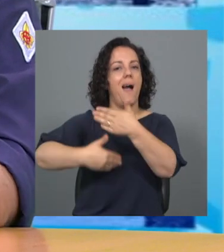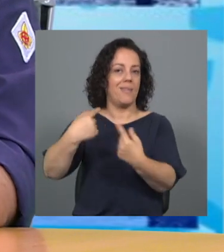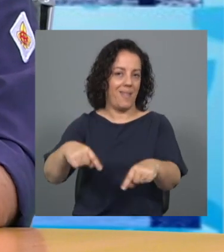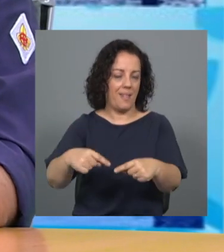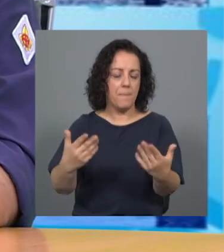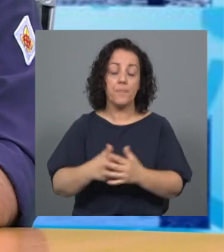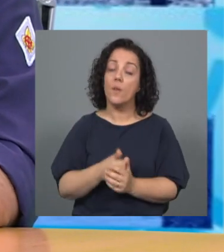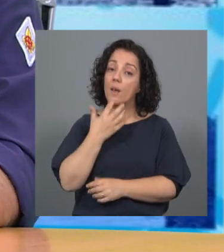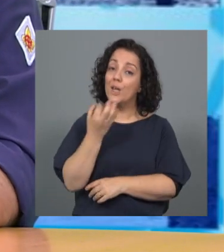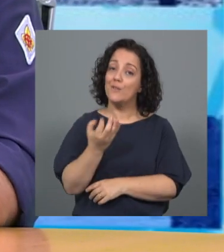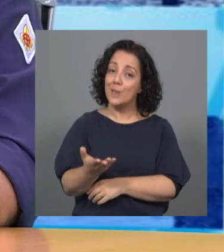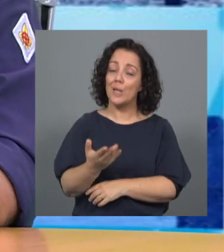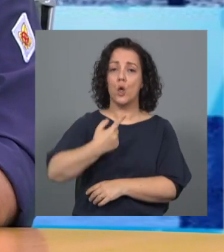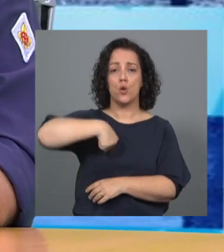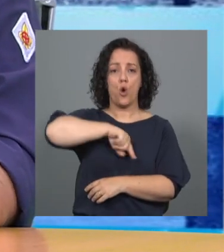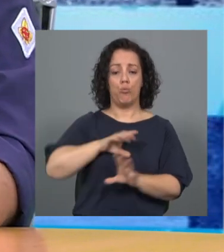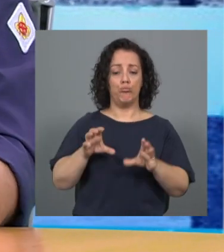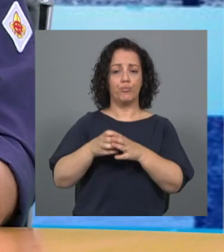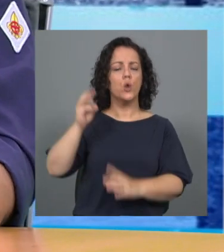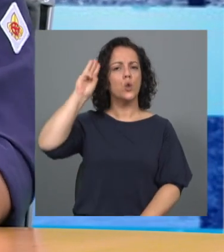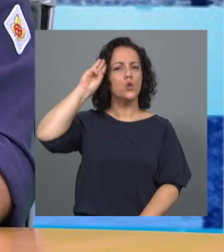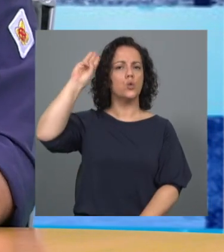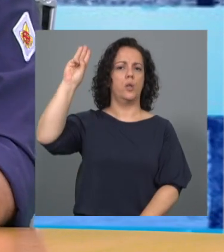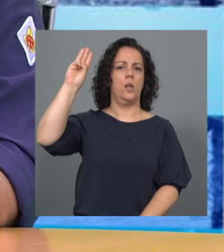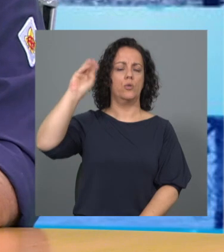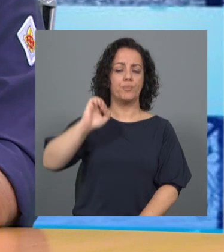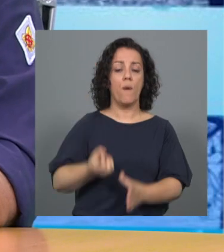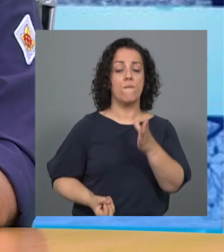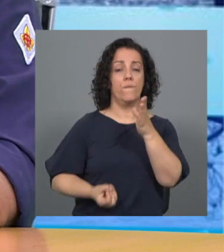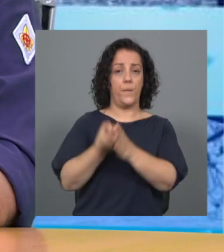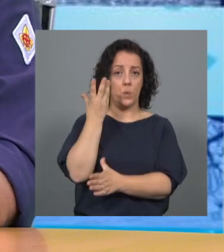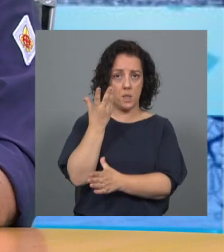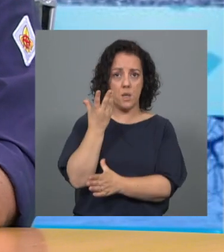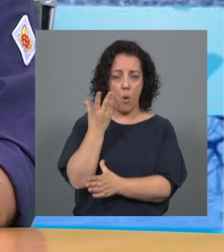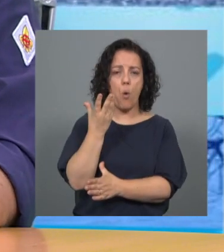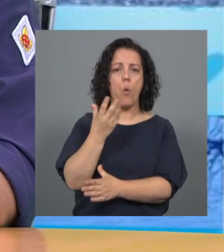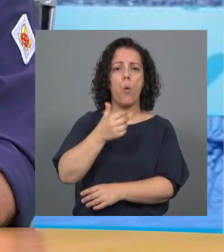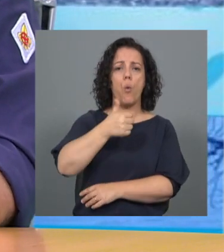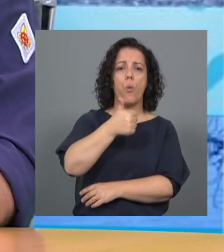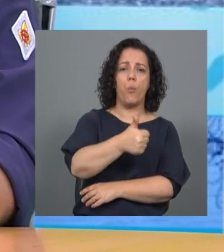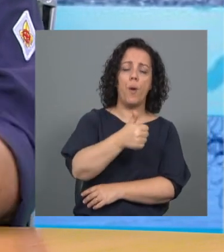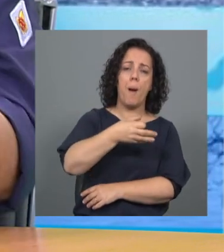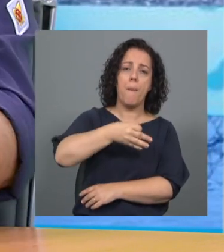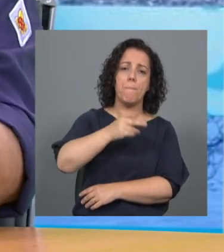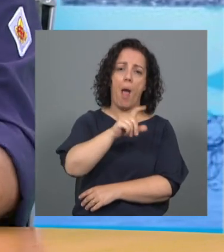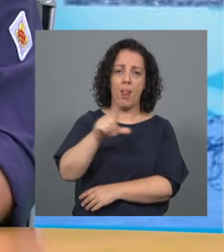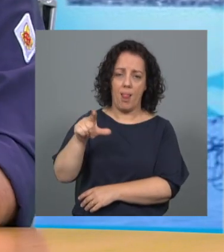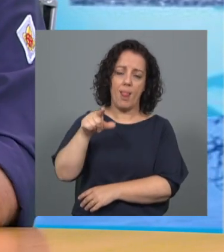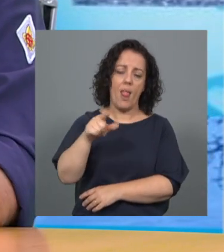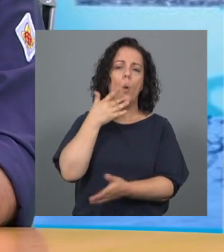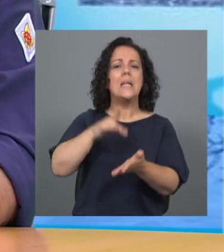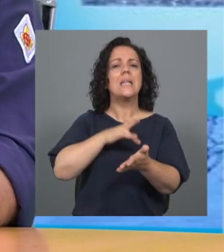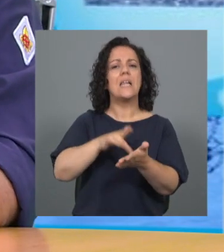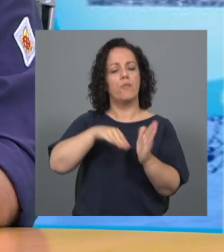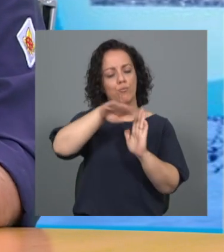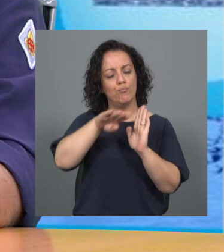É um facto que nós, como escuteiros, desde a primeira hora, desde a fundação, desde que Baden-Powell criou o escutismo, através do livro O Escutismo para